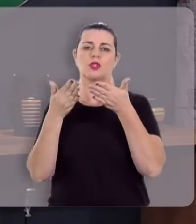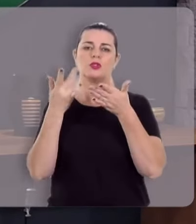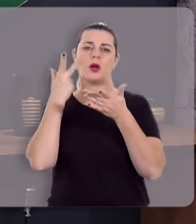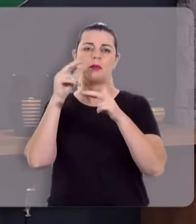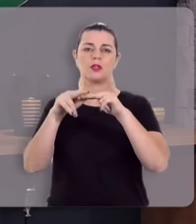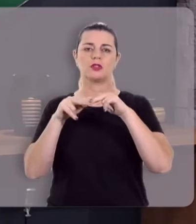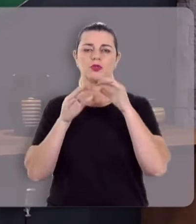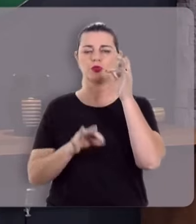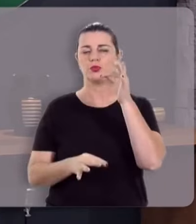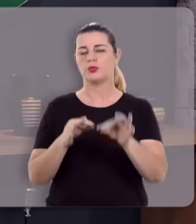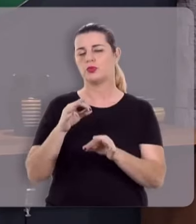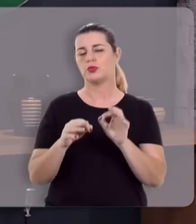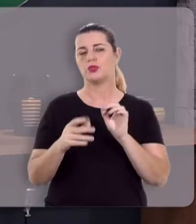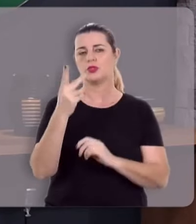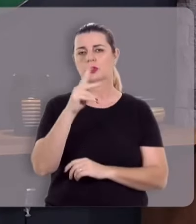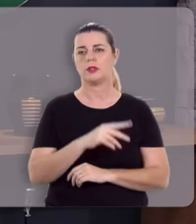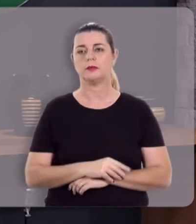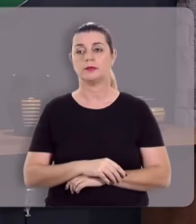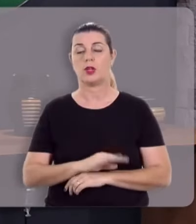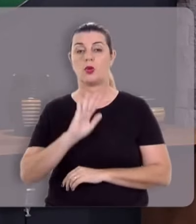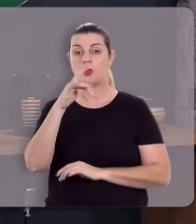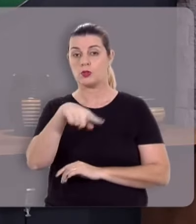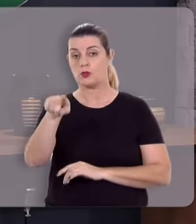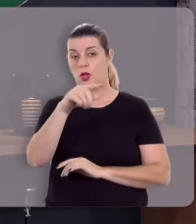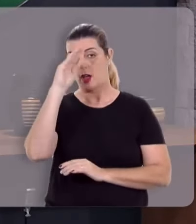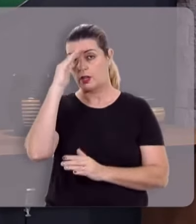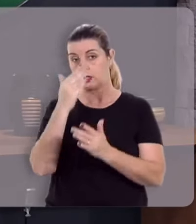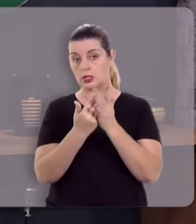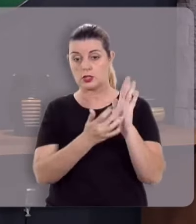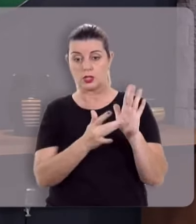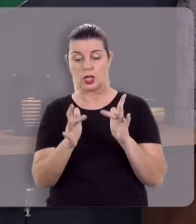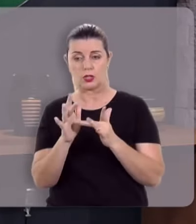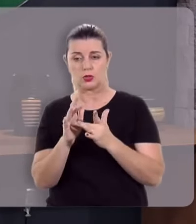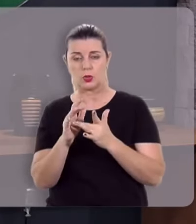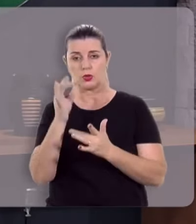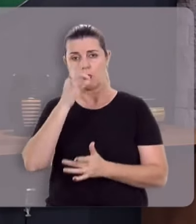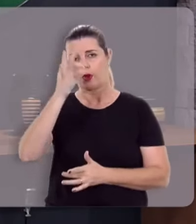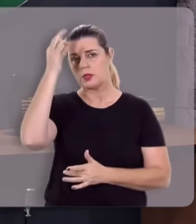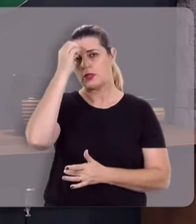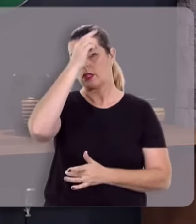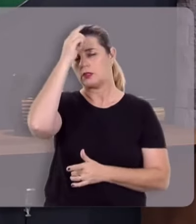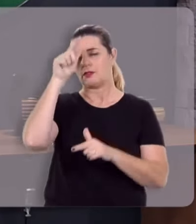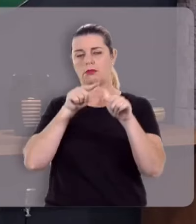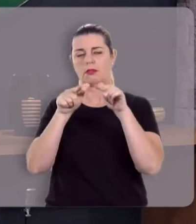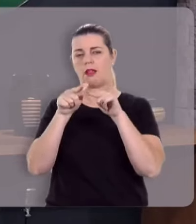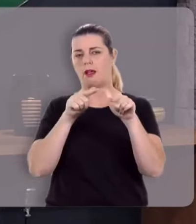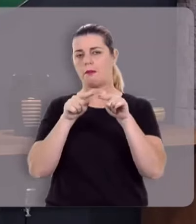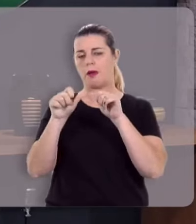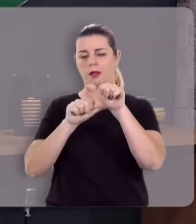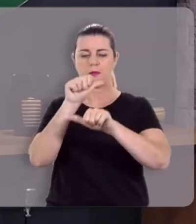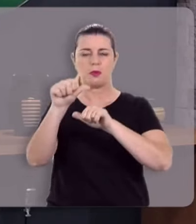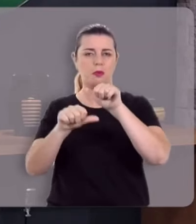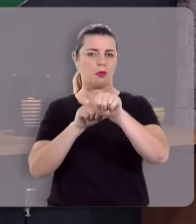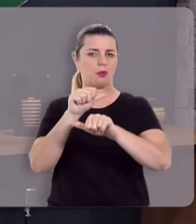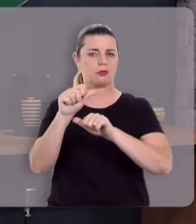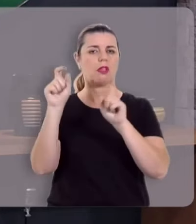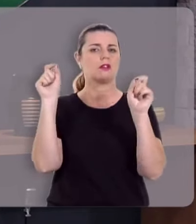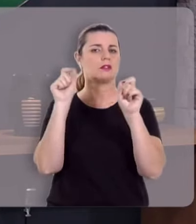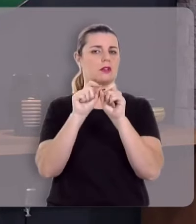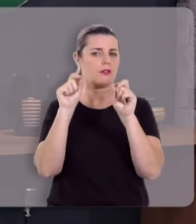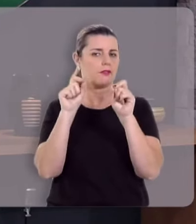justificação. Quando você crê em Jesus, o Espírito Santo opera em você essa mudança, essa transformação,